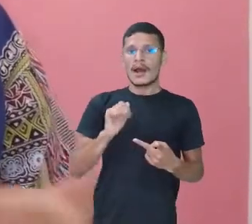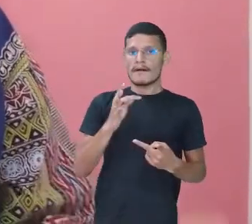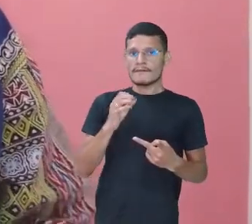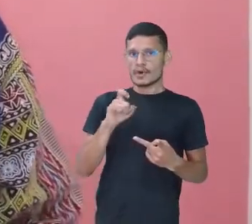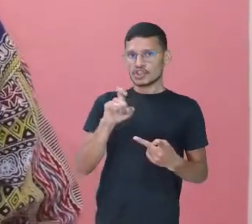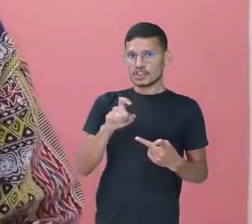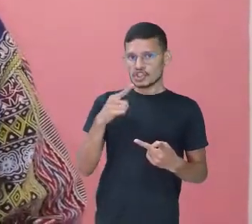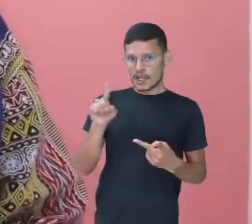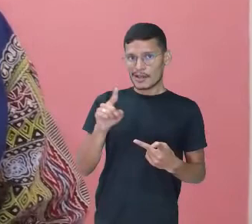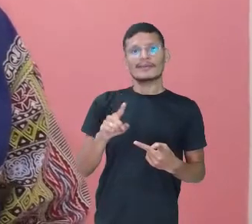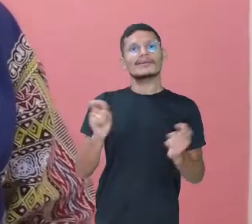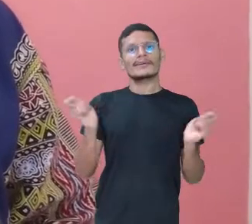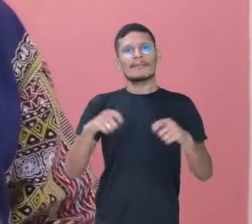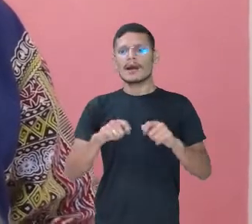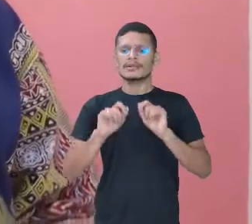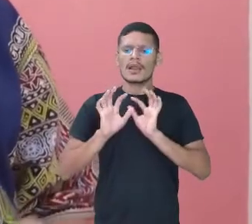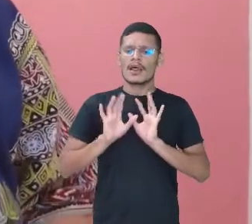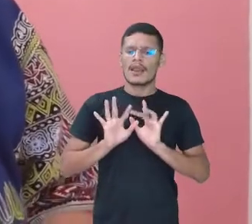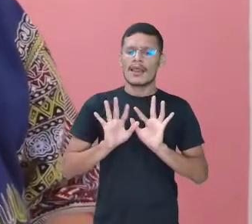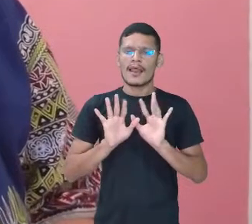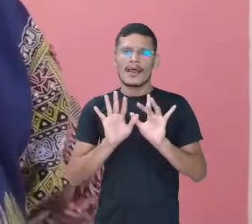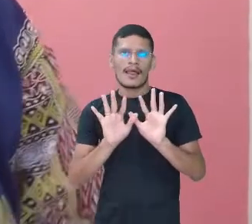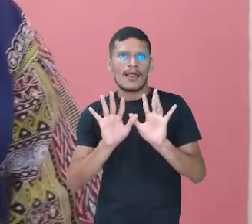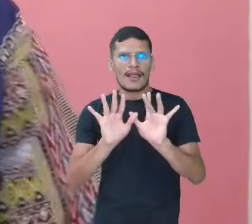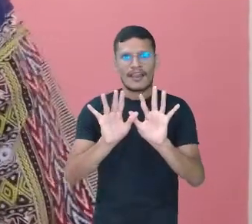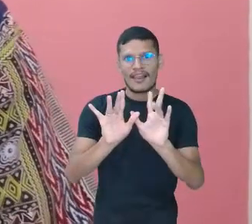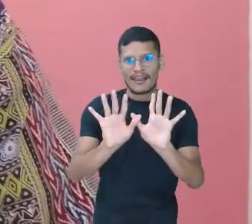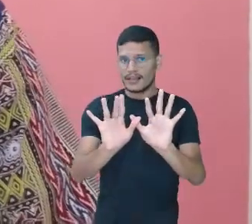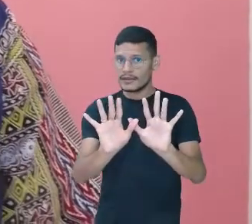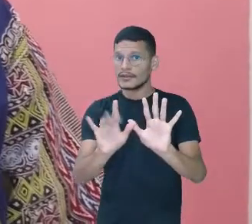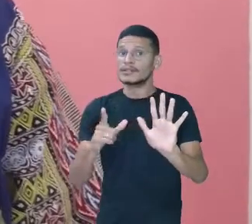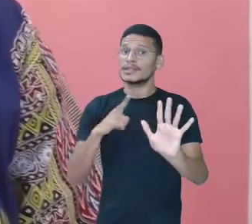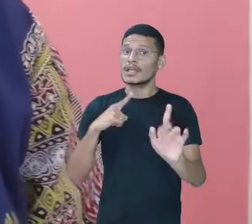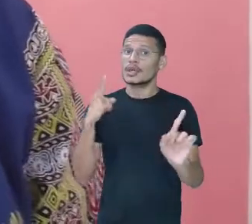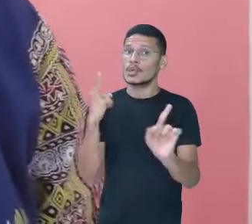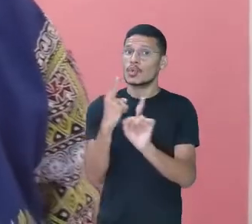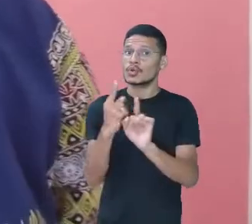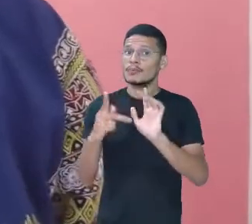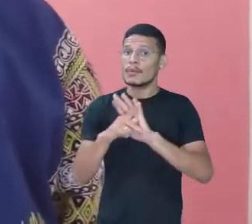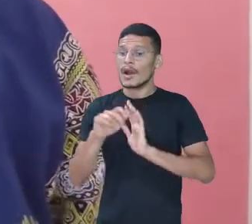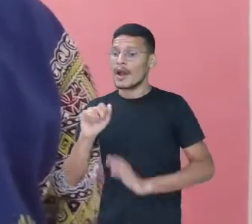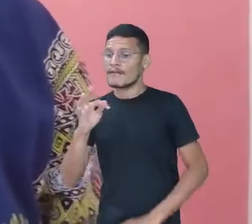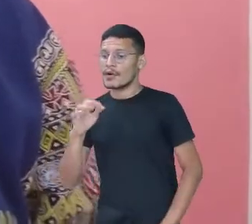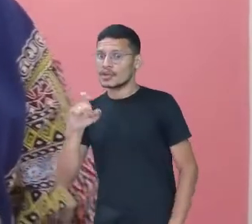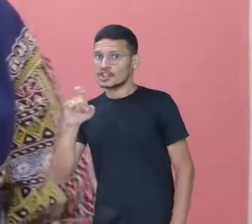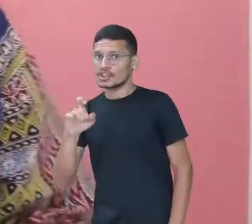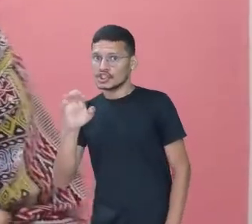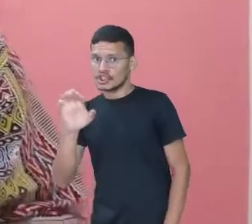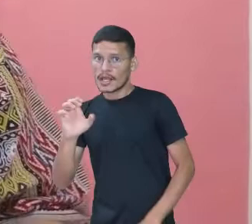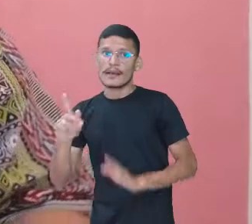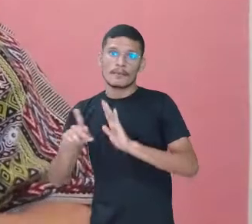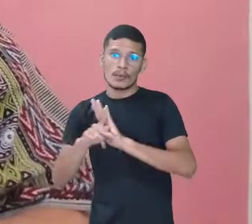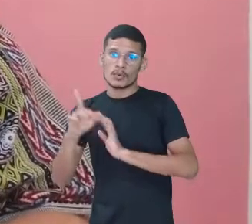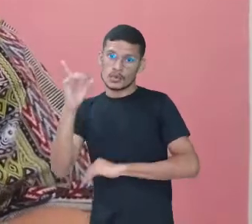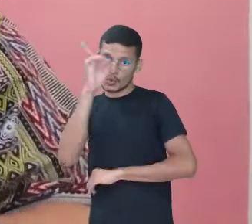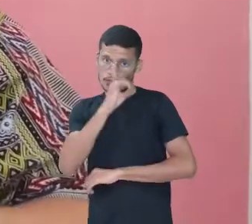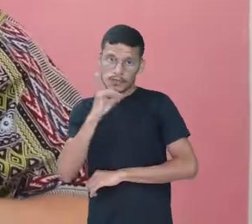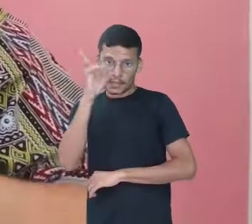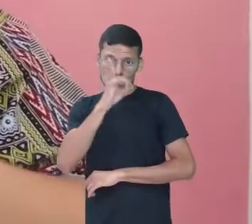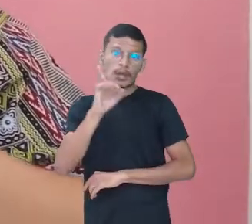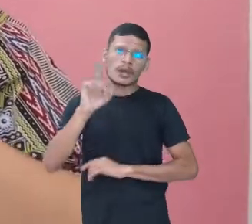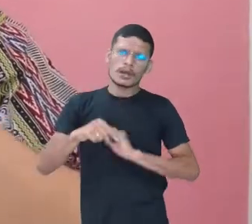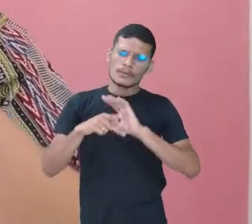eles desfilam no carnaval. Então, nós temos o Encontro dos Afoxés no domingo, que é